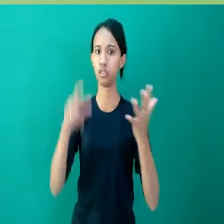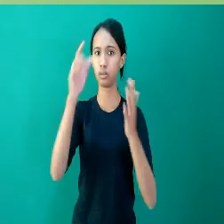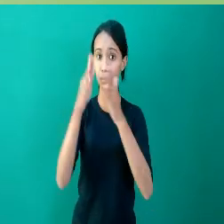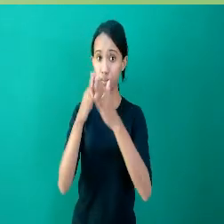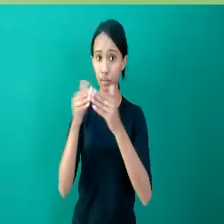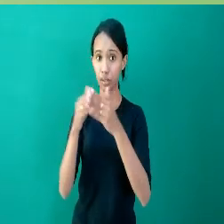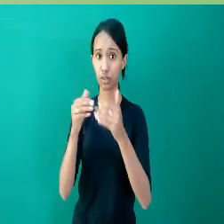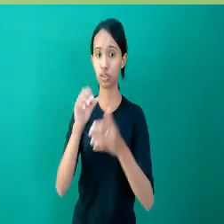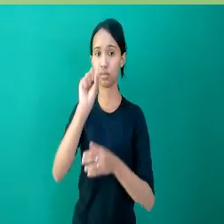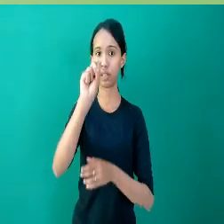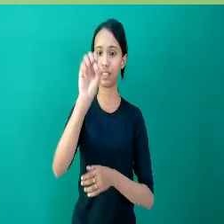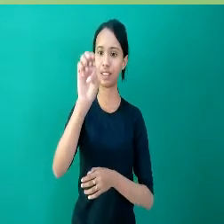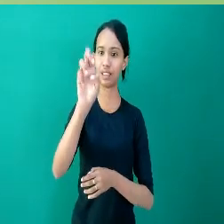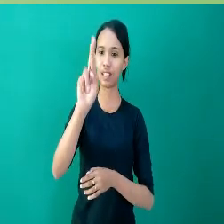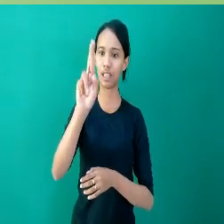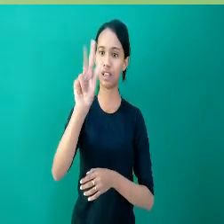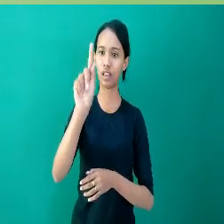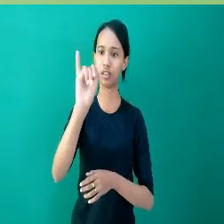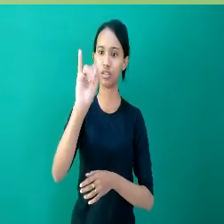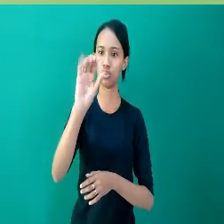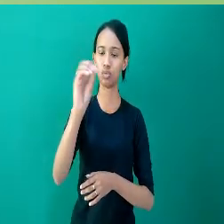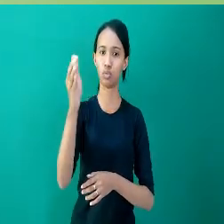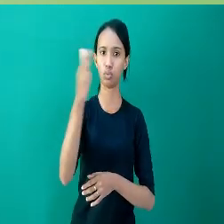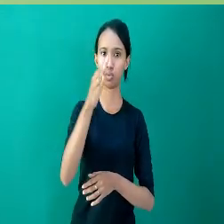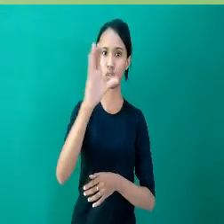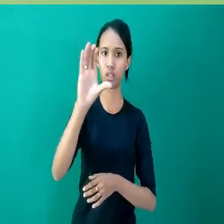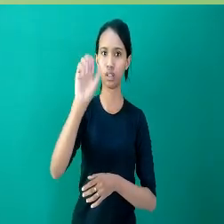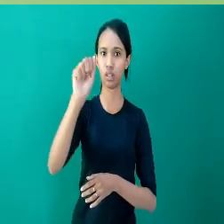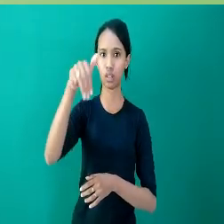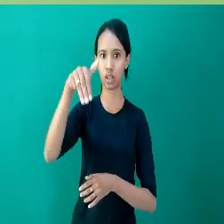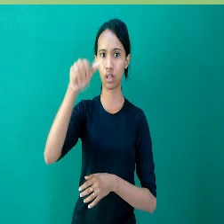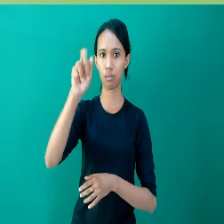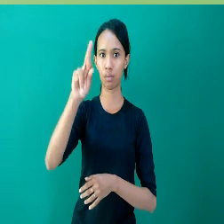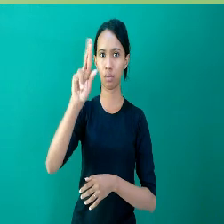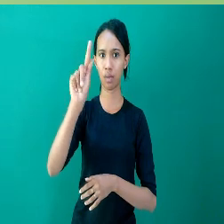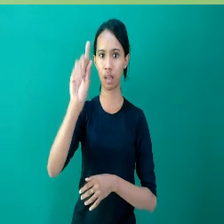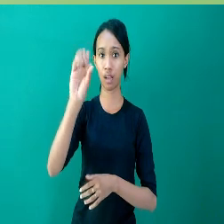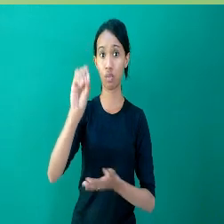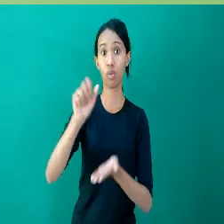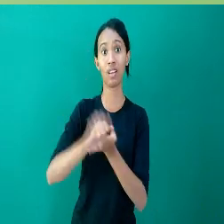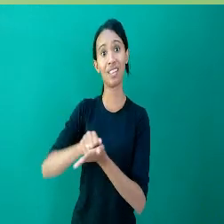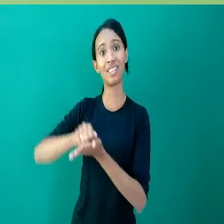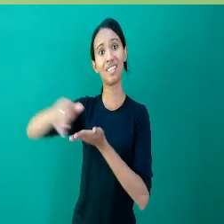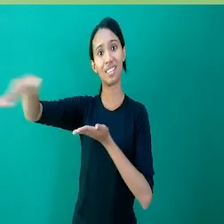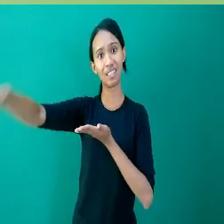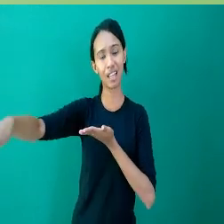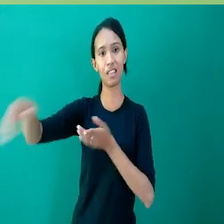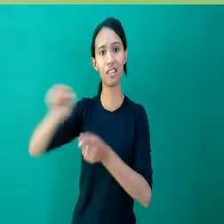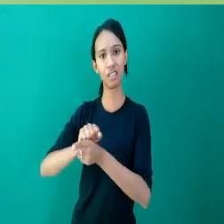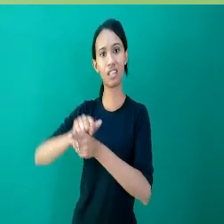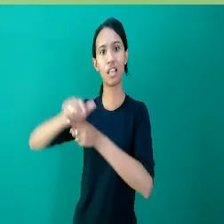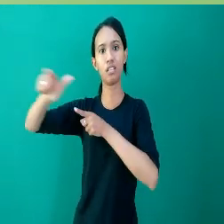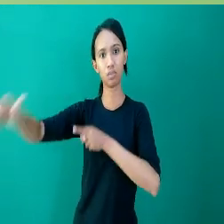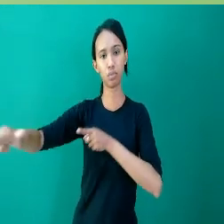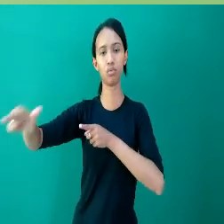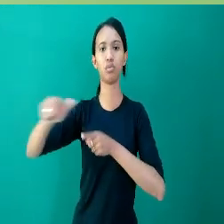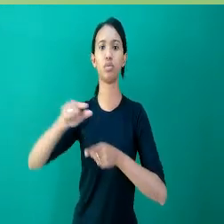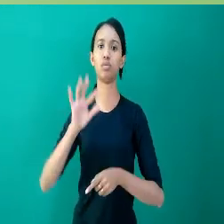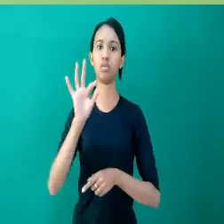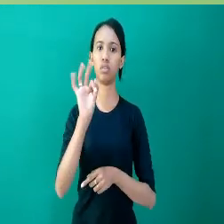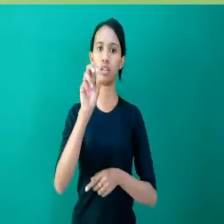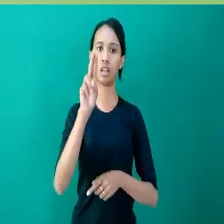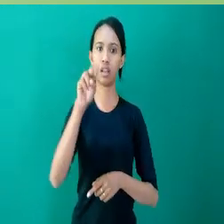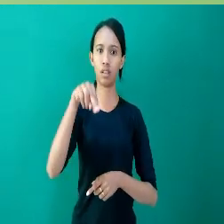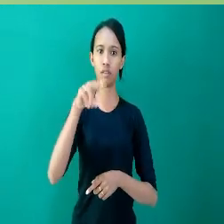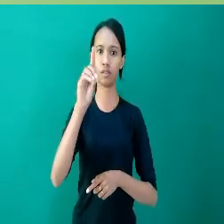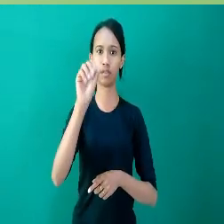esse senhor Sérgio Camargo seja tirado da Fundação Palmares. E várias ações nossas também, para